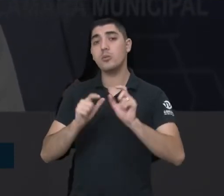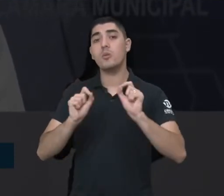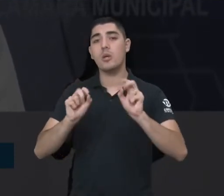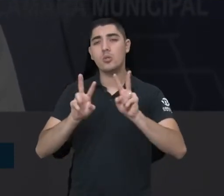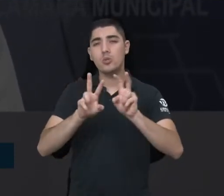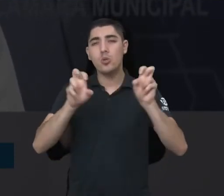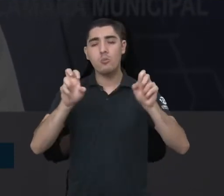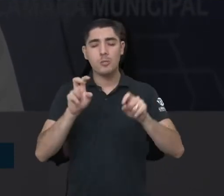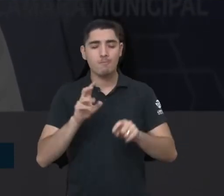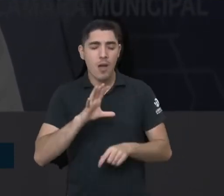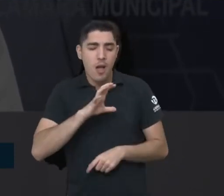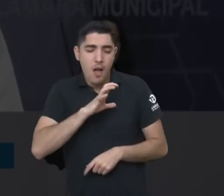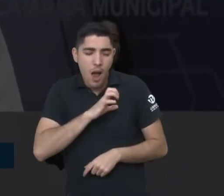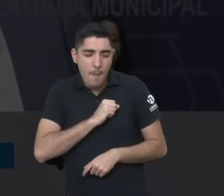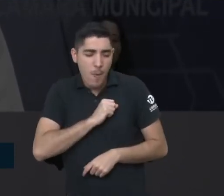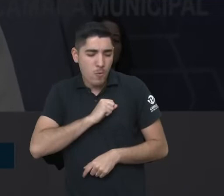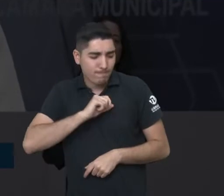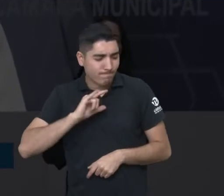pelo doente.